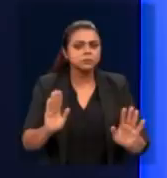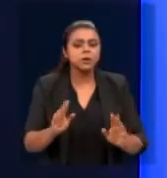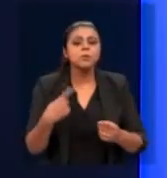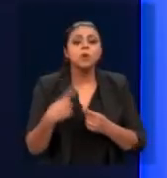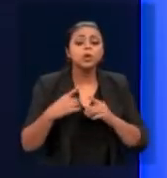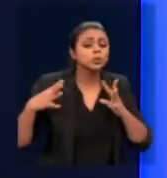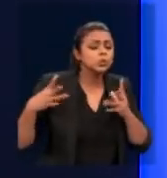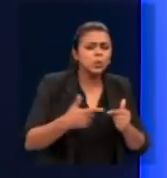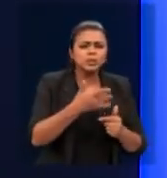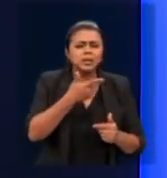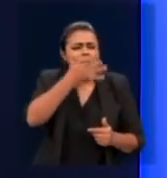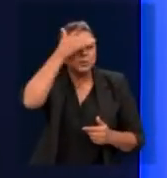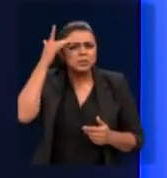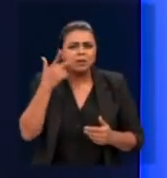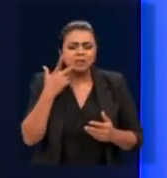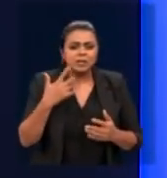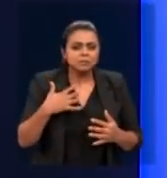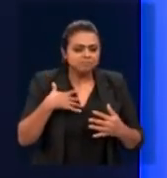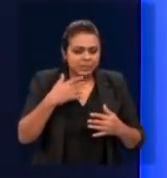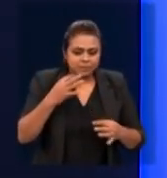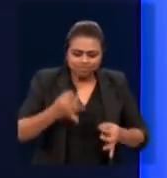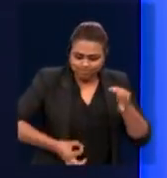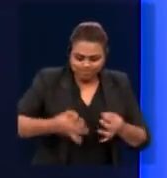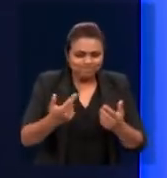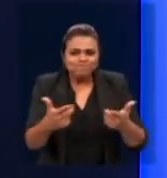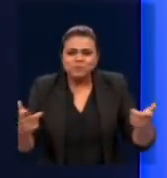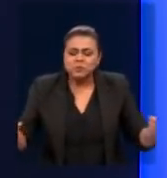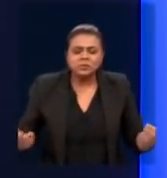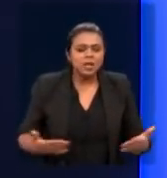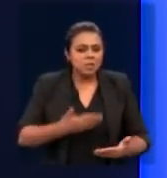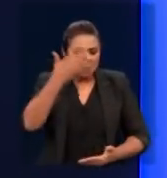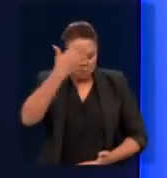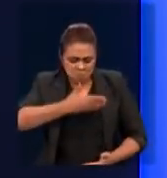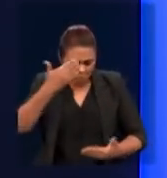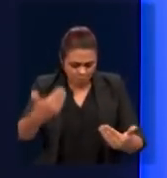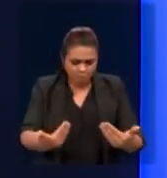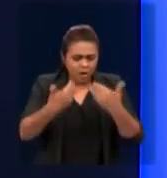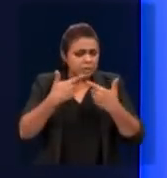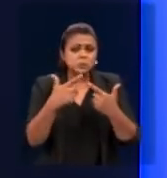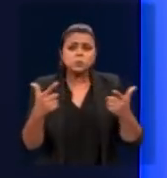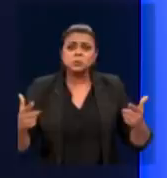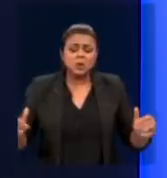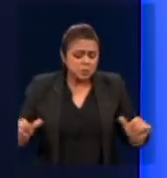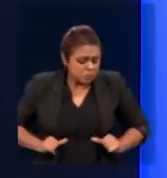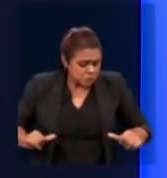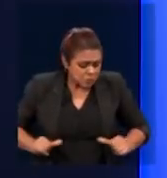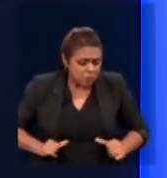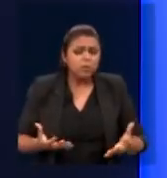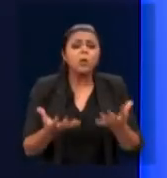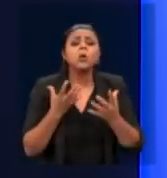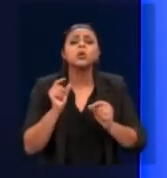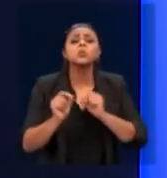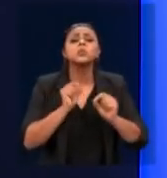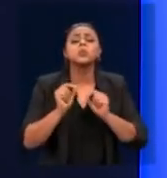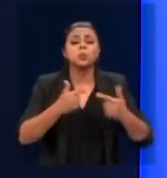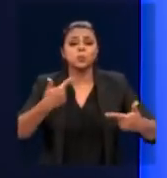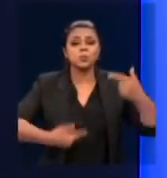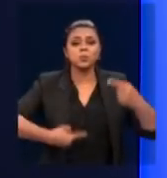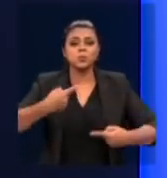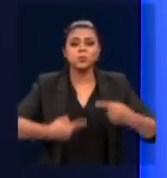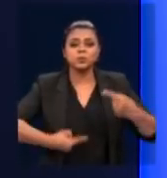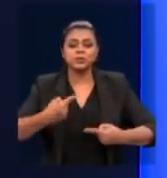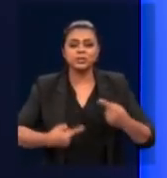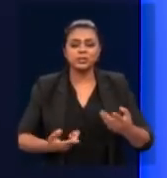que se sentem hoje injustiçados e invisibilizados pelo governo nós queremos uma política porque a